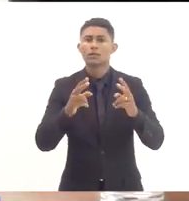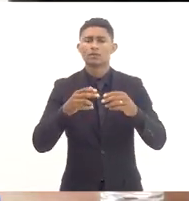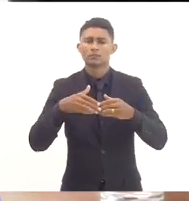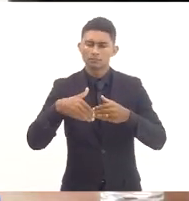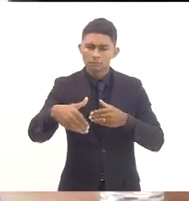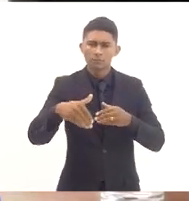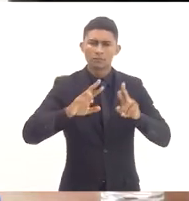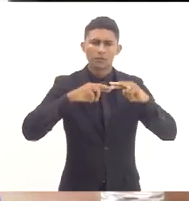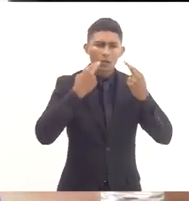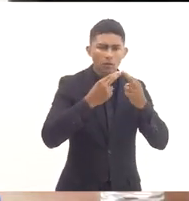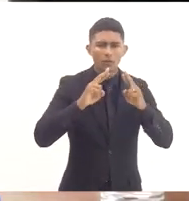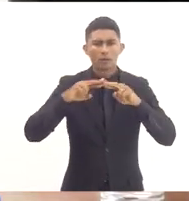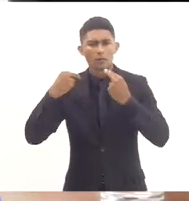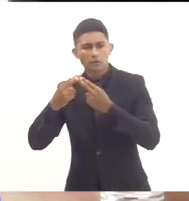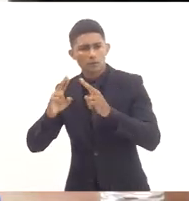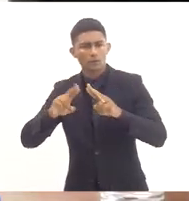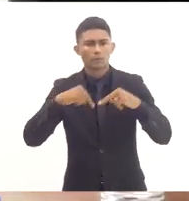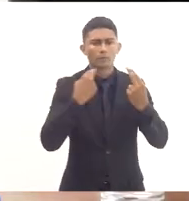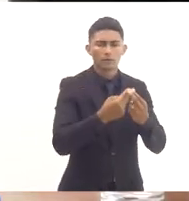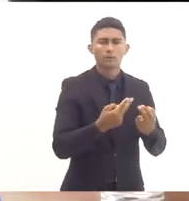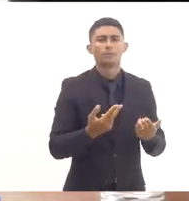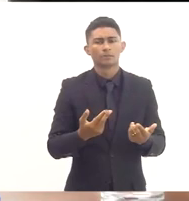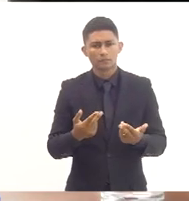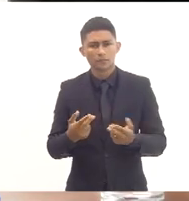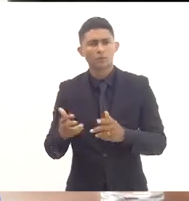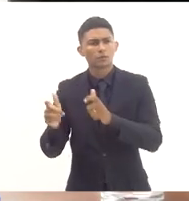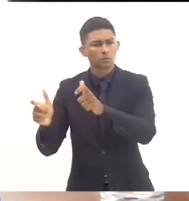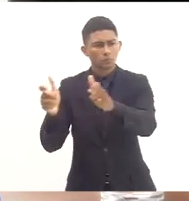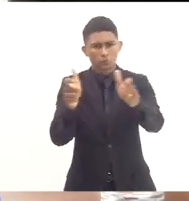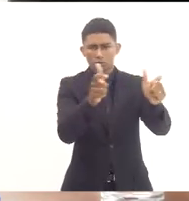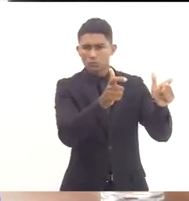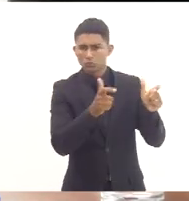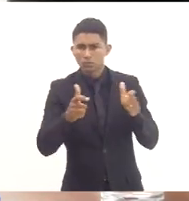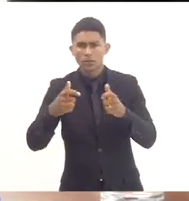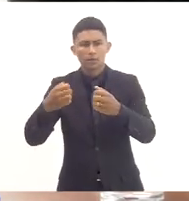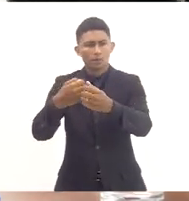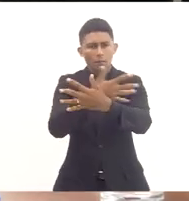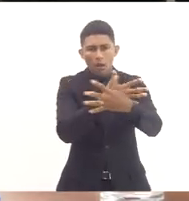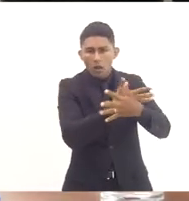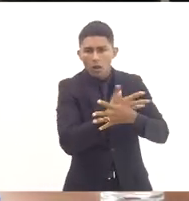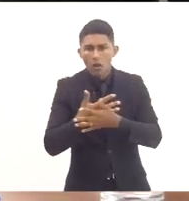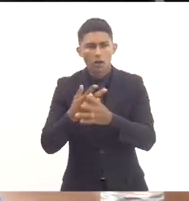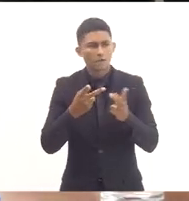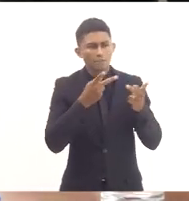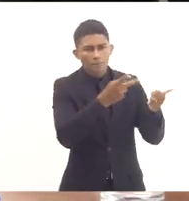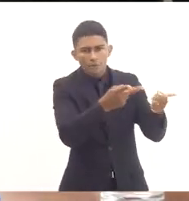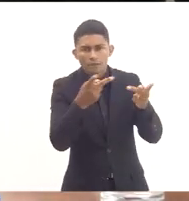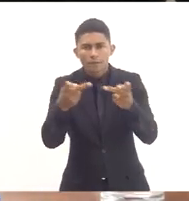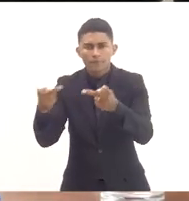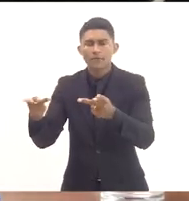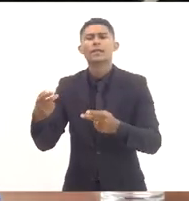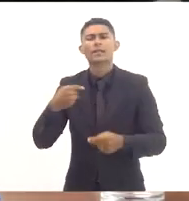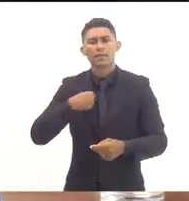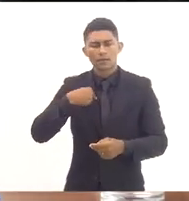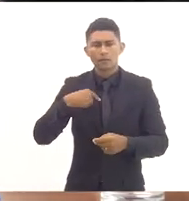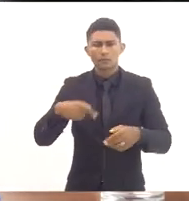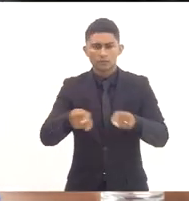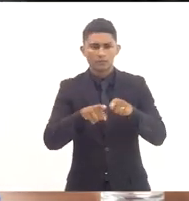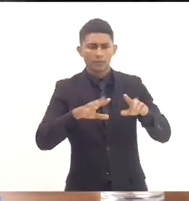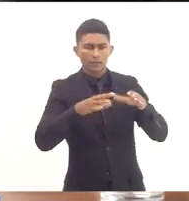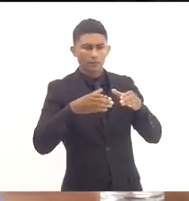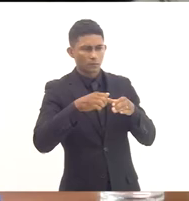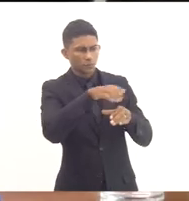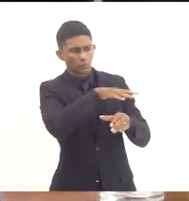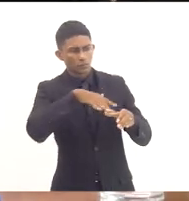audiência nesses no estado que a gente continue visitando os municípios eu estou à disposição toda a equipe